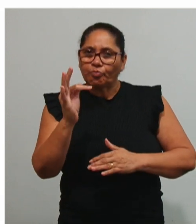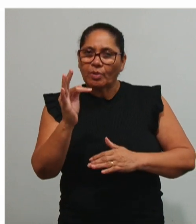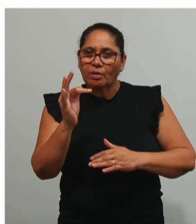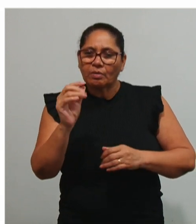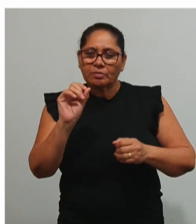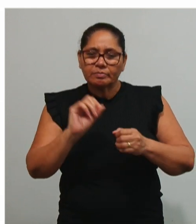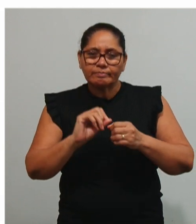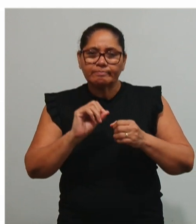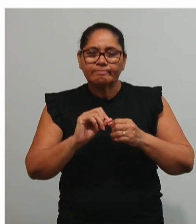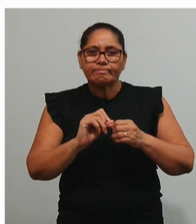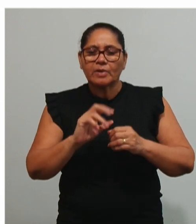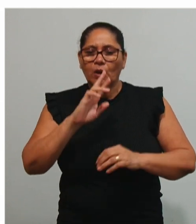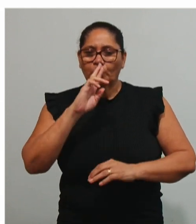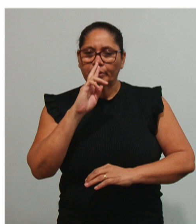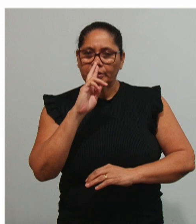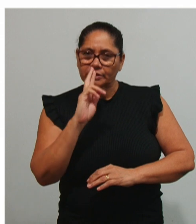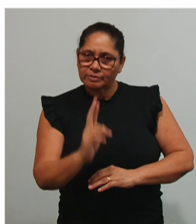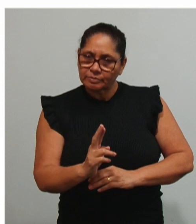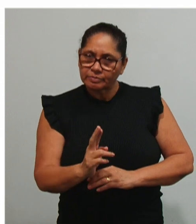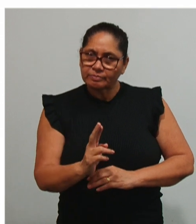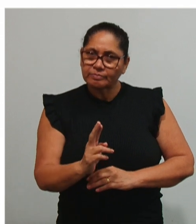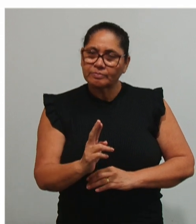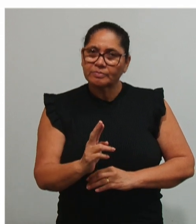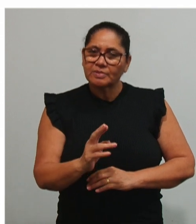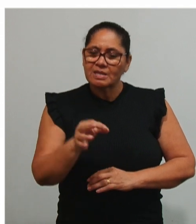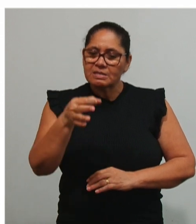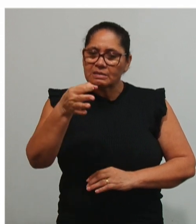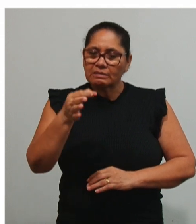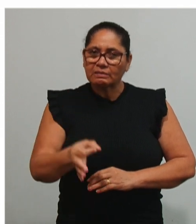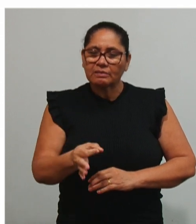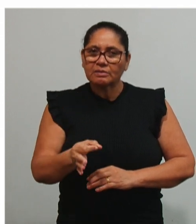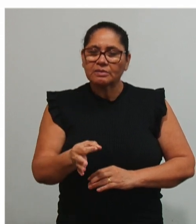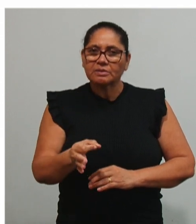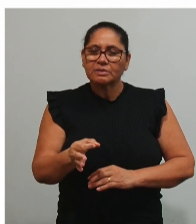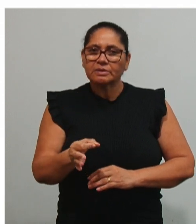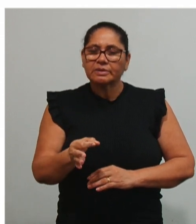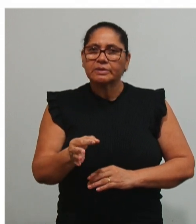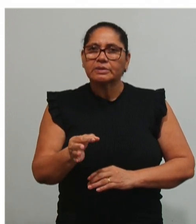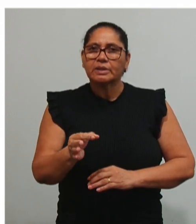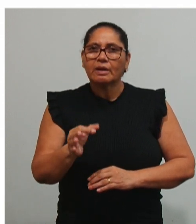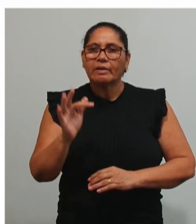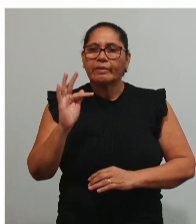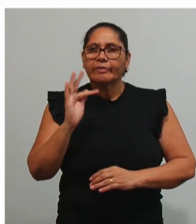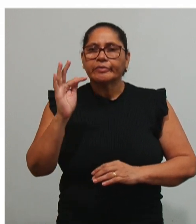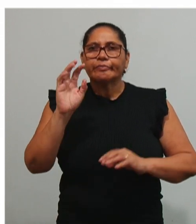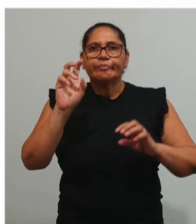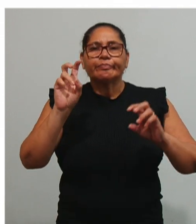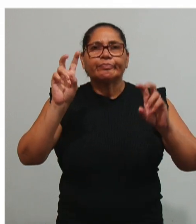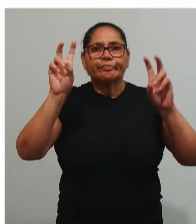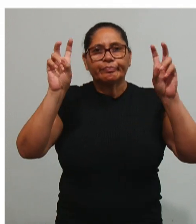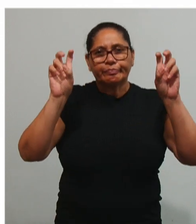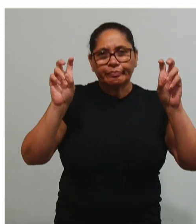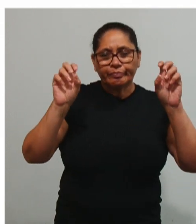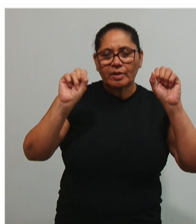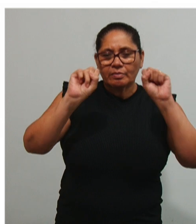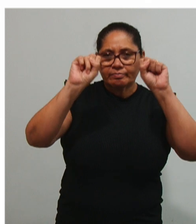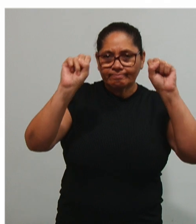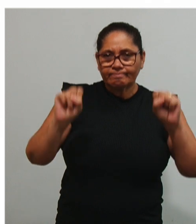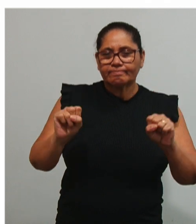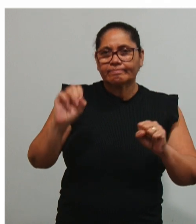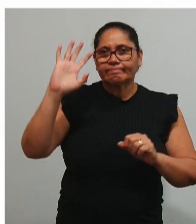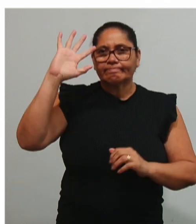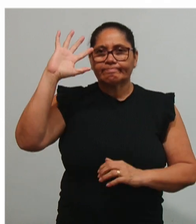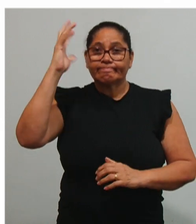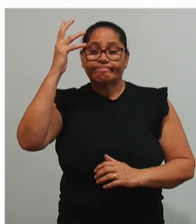um resultado articulado na forma de um sistema integrado de